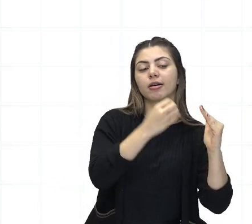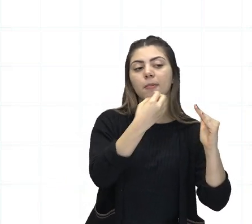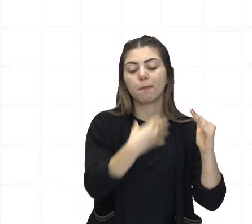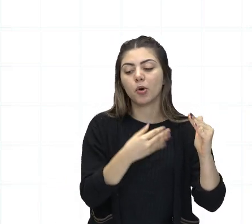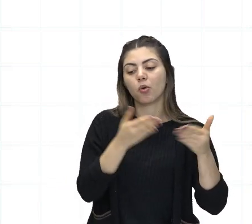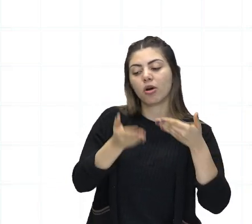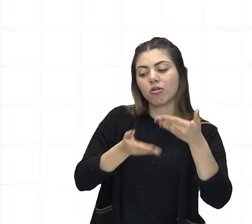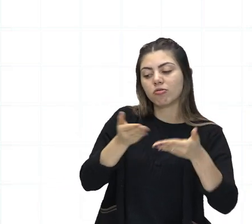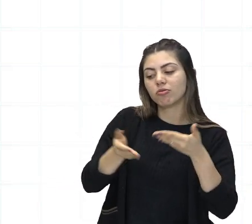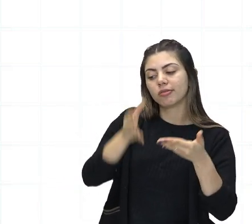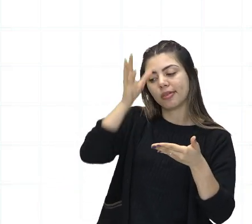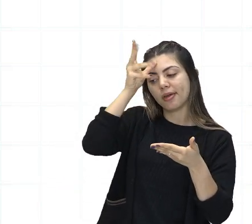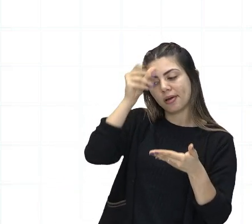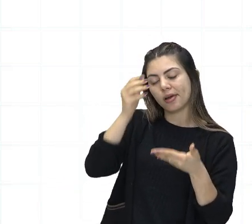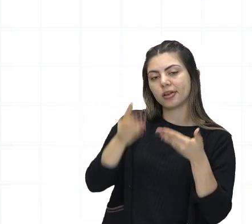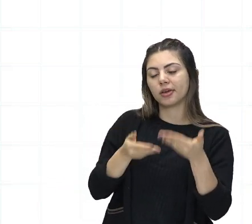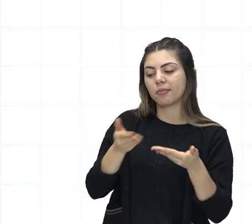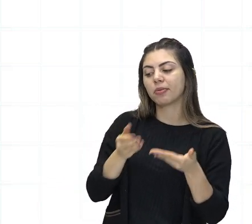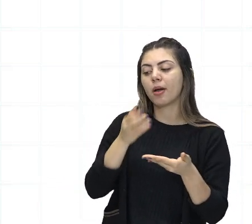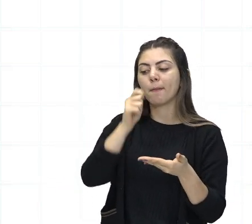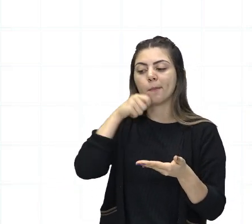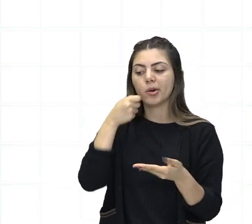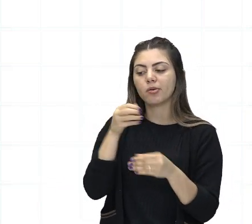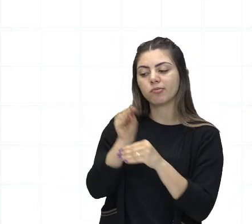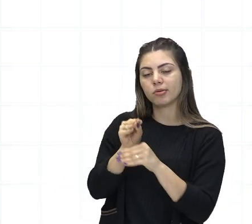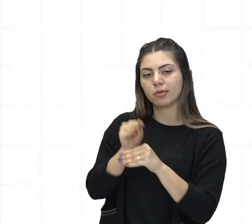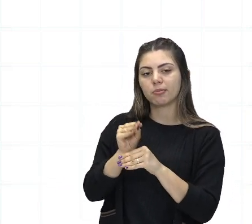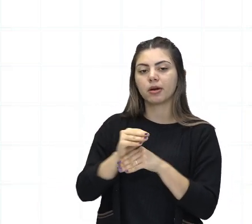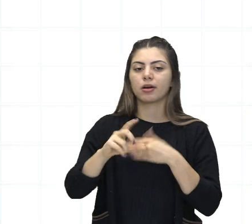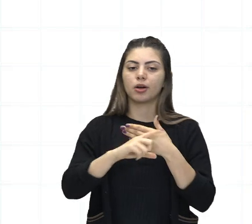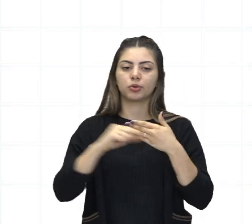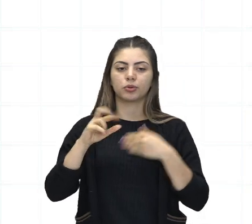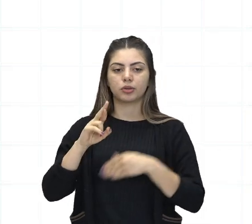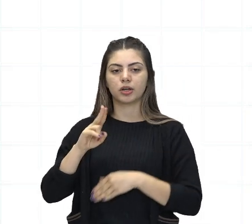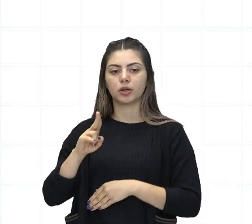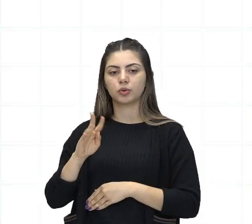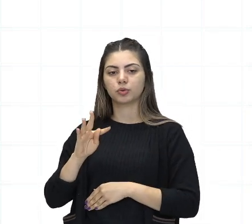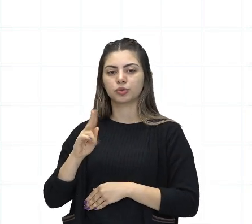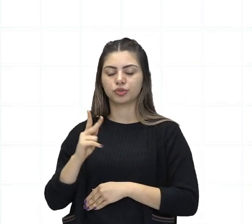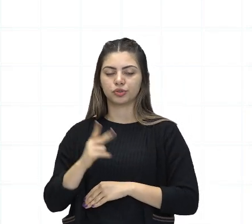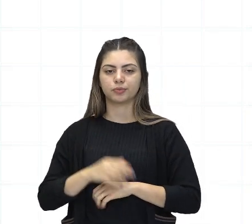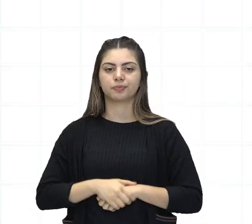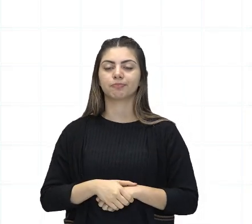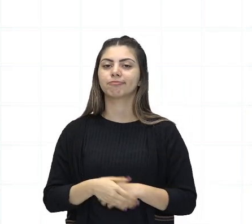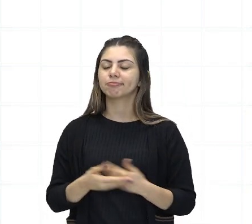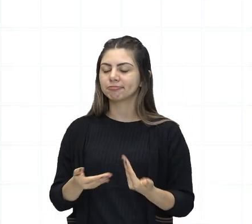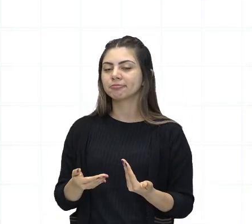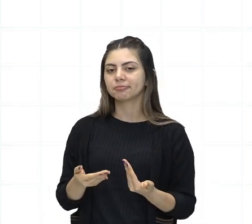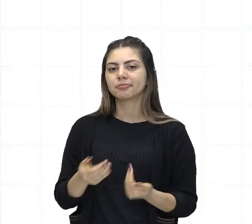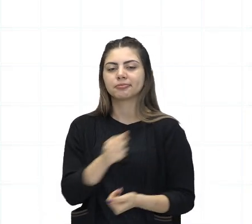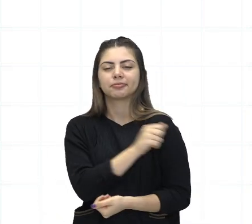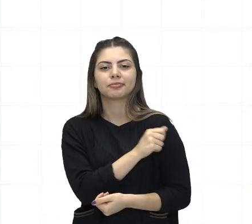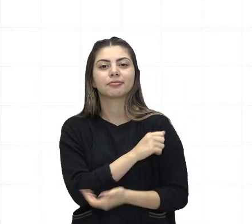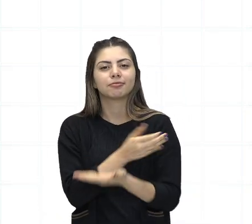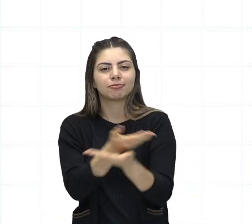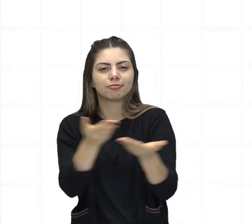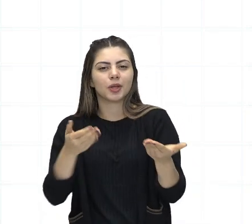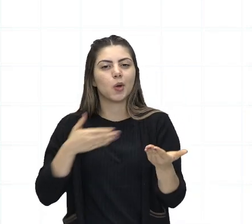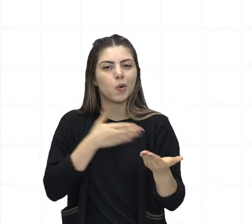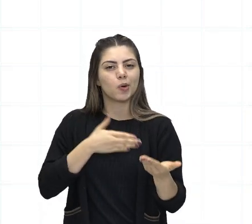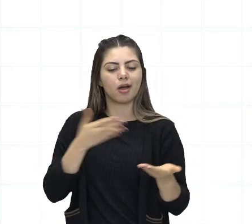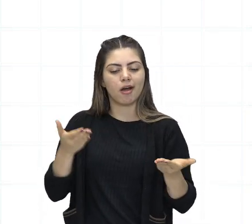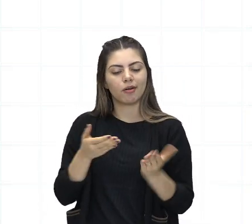tratam dela a pão de ló. Ruth Rocha. Ok, turma. Espero que vocês tenham gostado aí